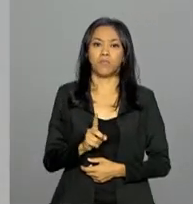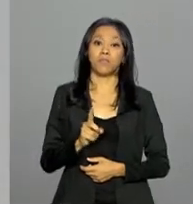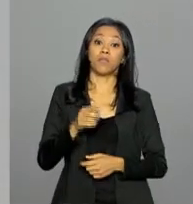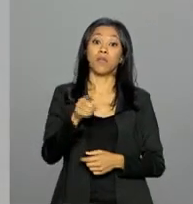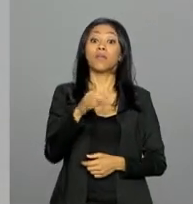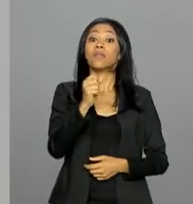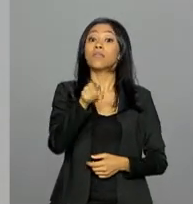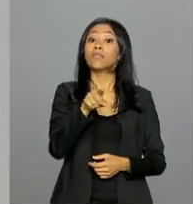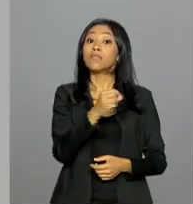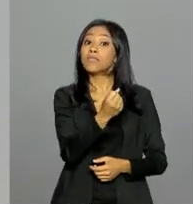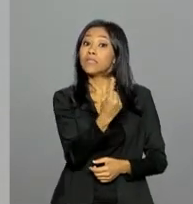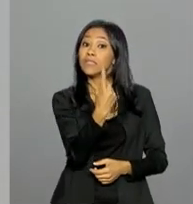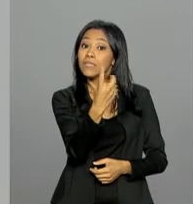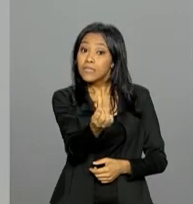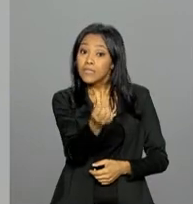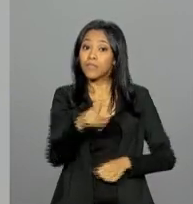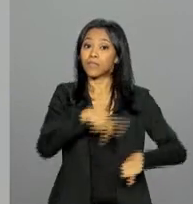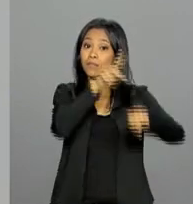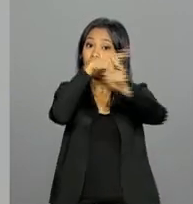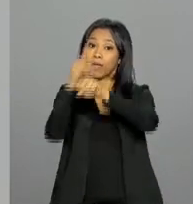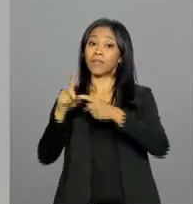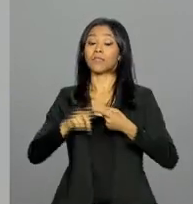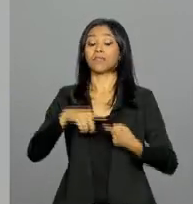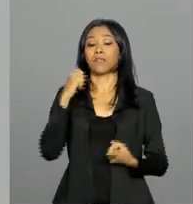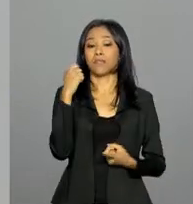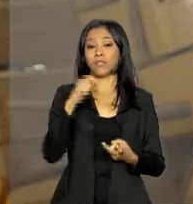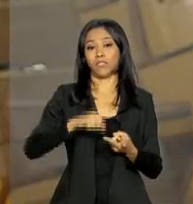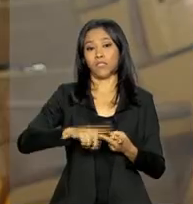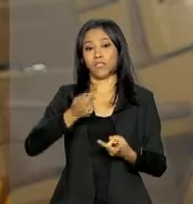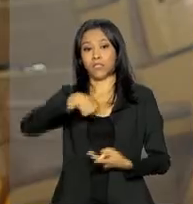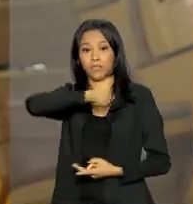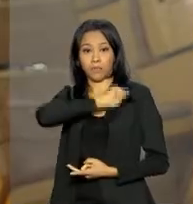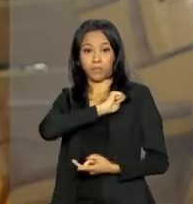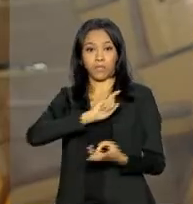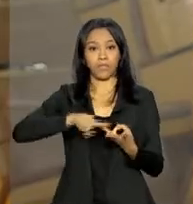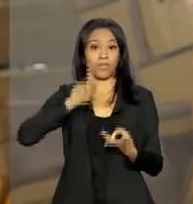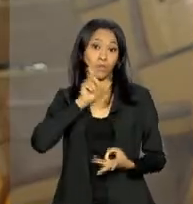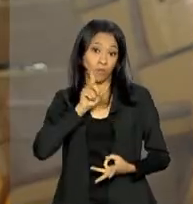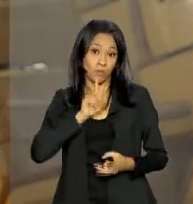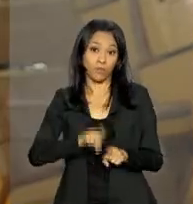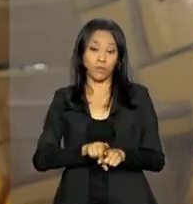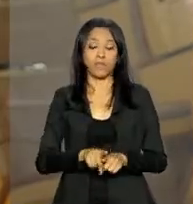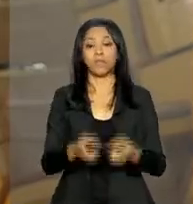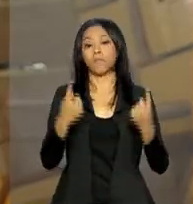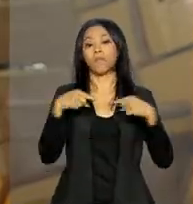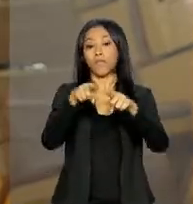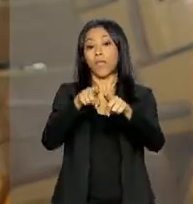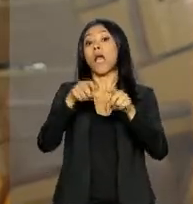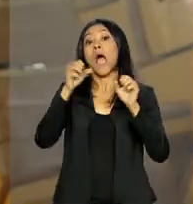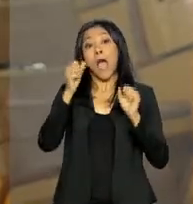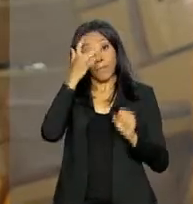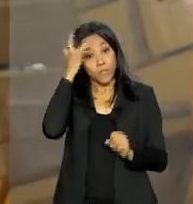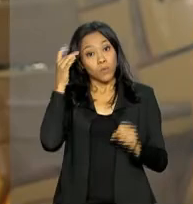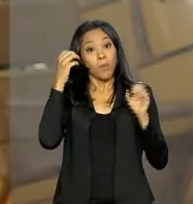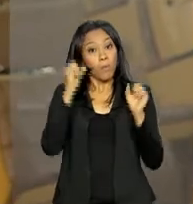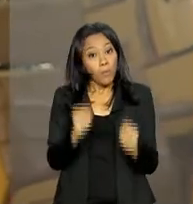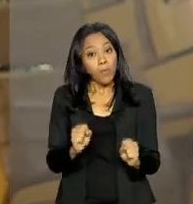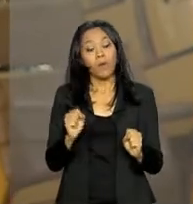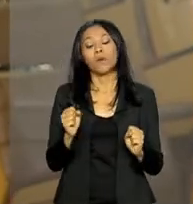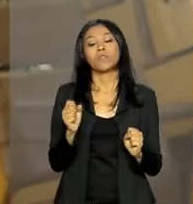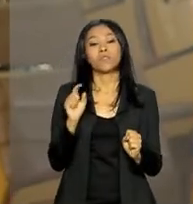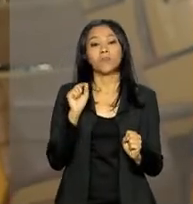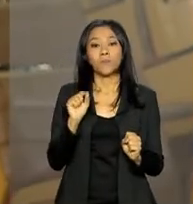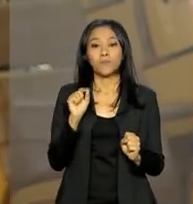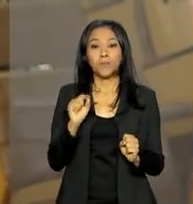16 países como argentina espanha estados unidos um serviço que a pessoa se quiser ela pode é também